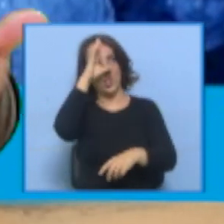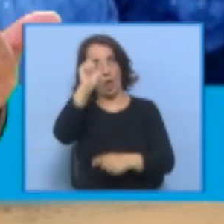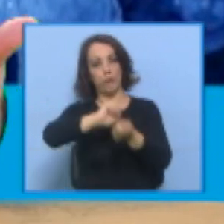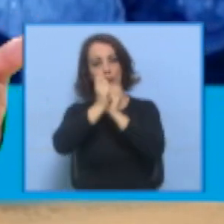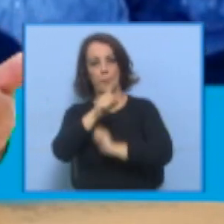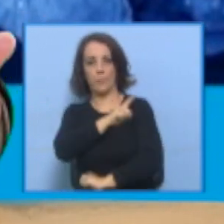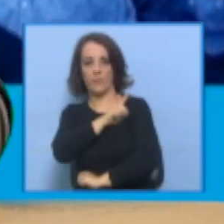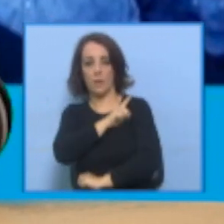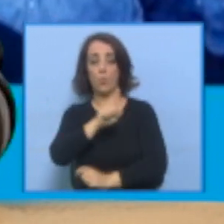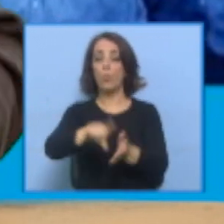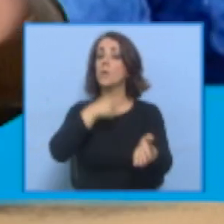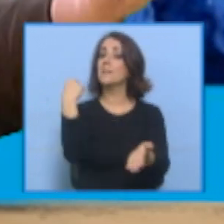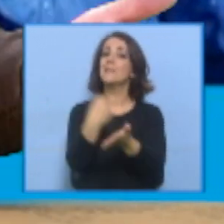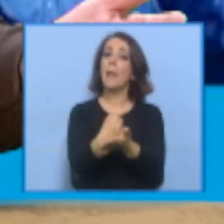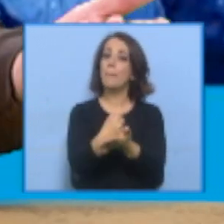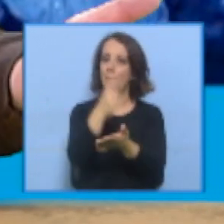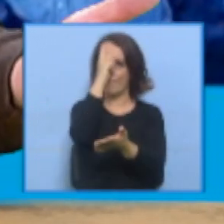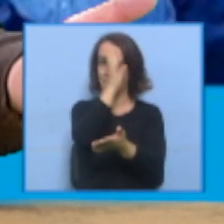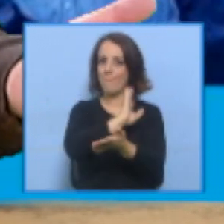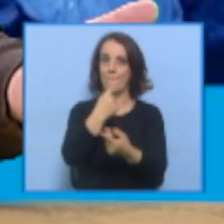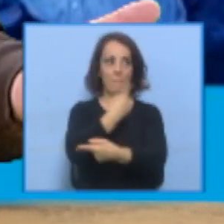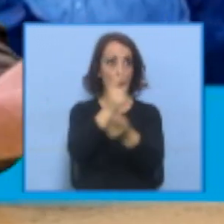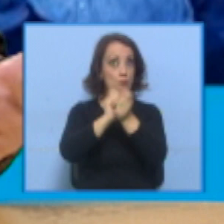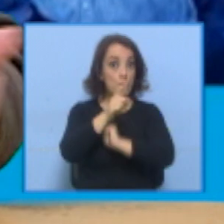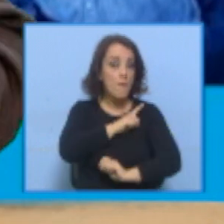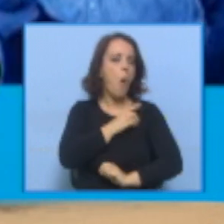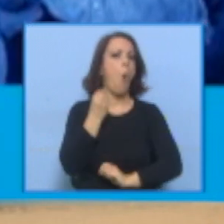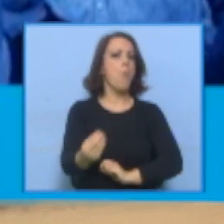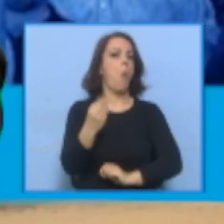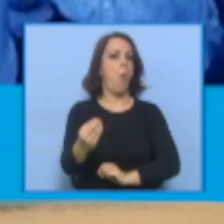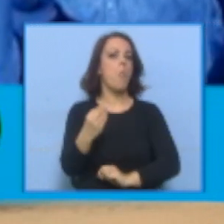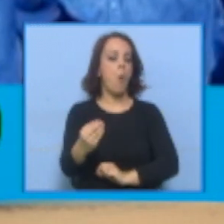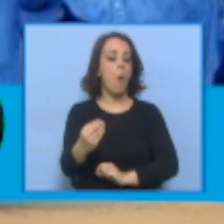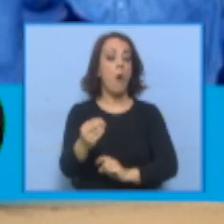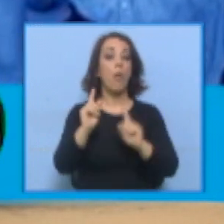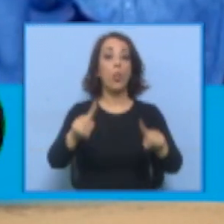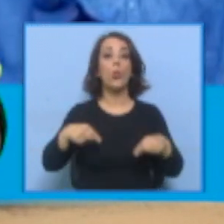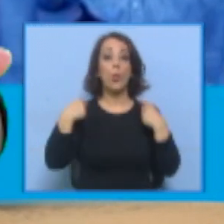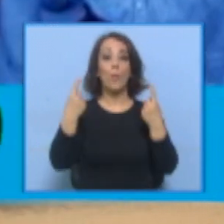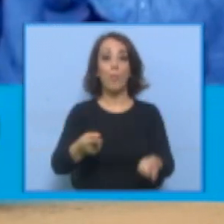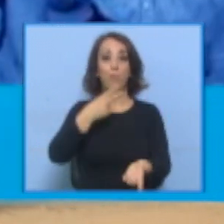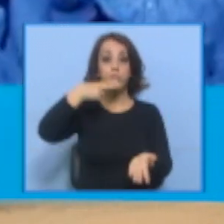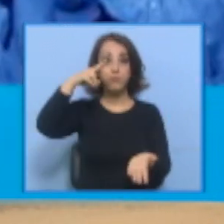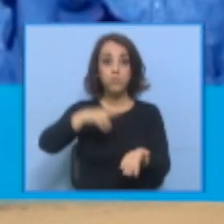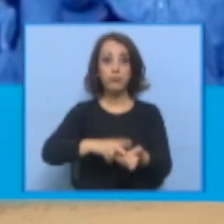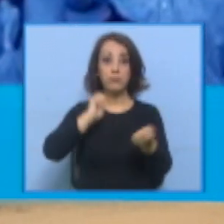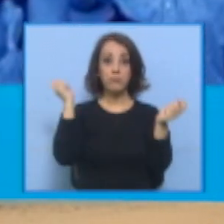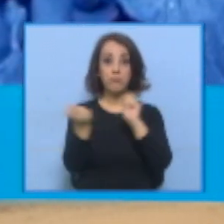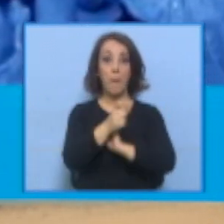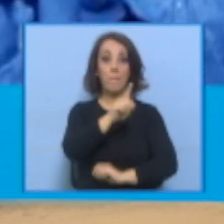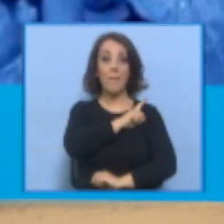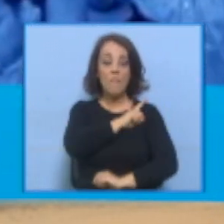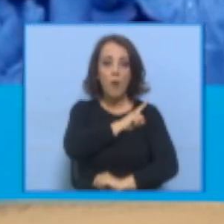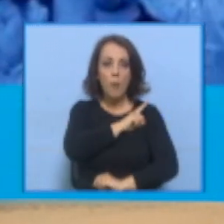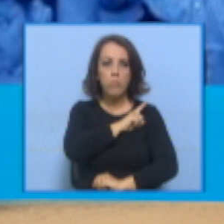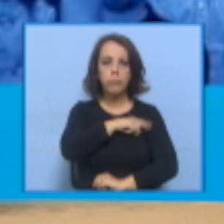que anunciam são sempre coisas muito boas. Depois, quando são privatizadas, acontece exatamente